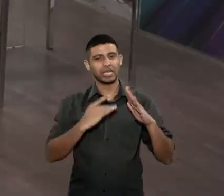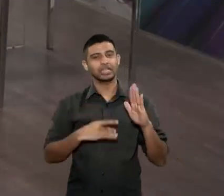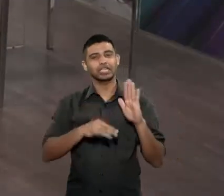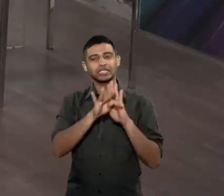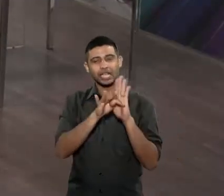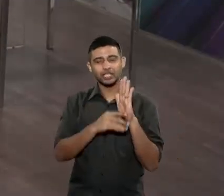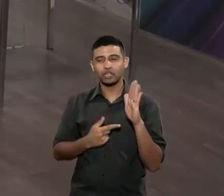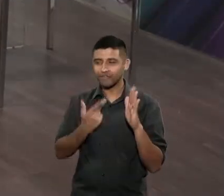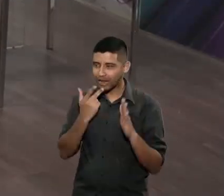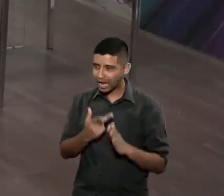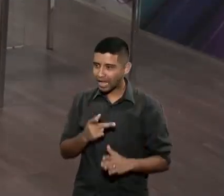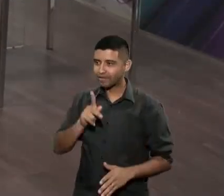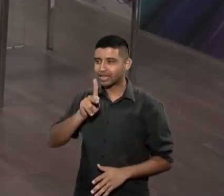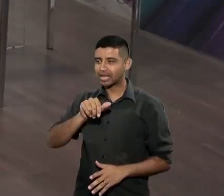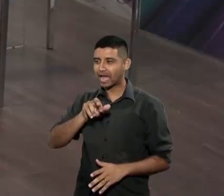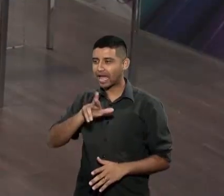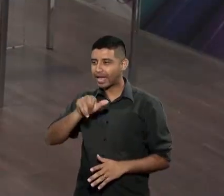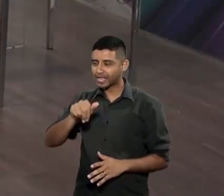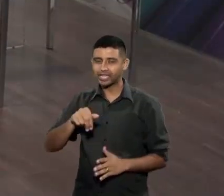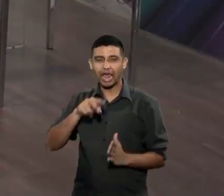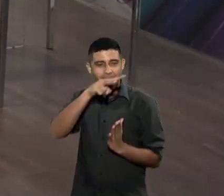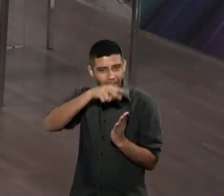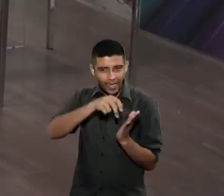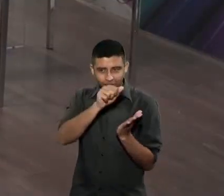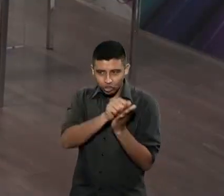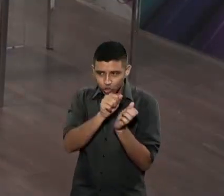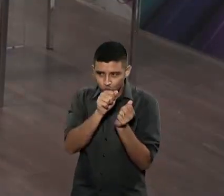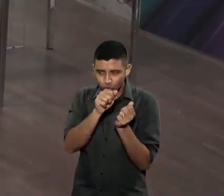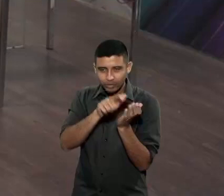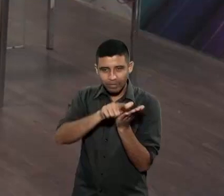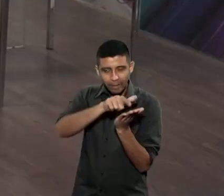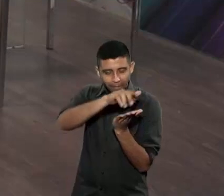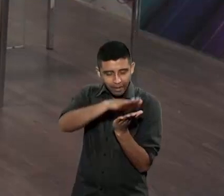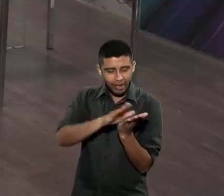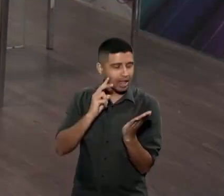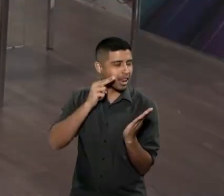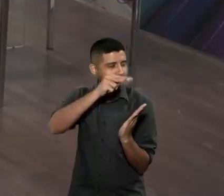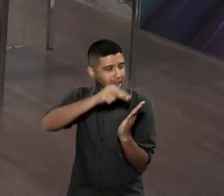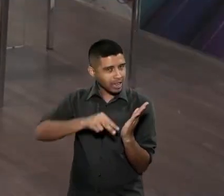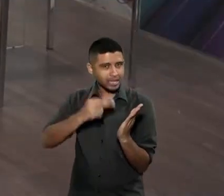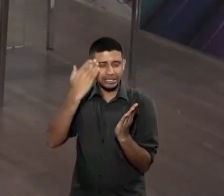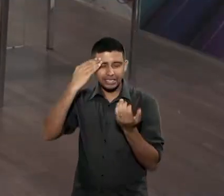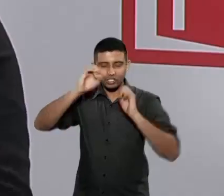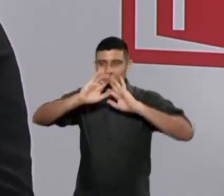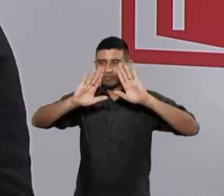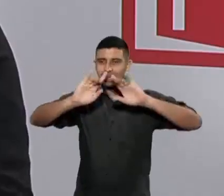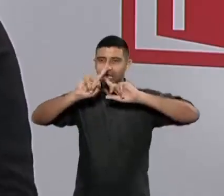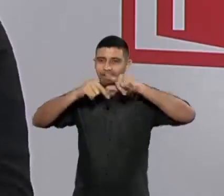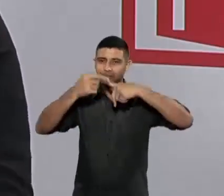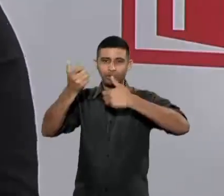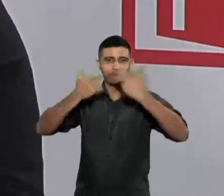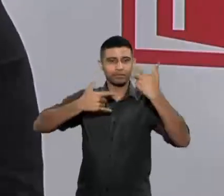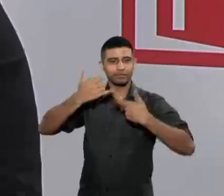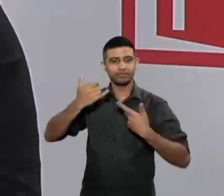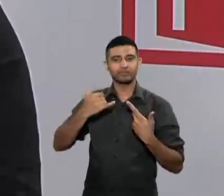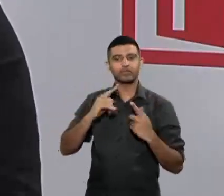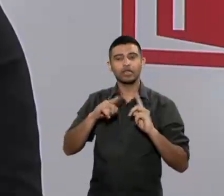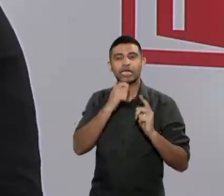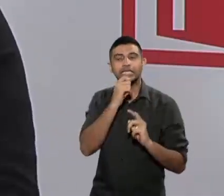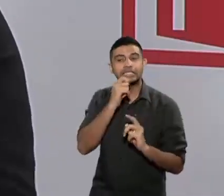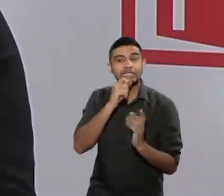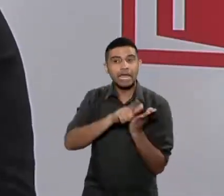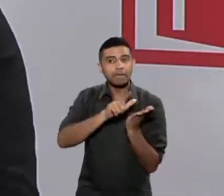ler, Karina, lê com a lâmina. E ela lia. Lia tudo, entendia e me explicava. Aí na outra vez, sem a